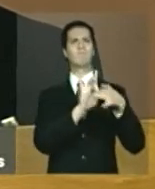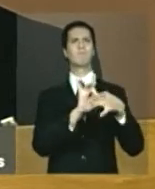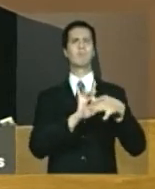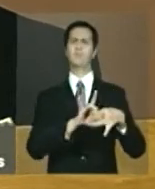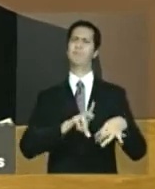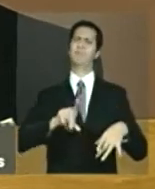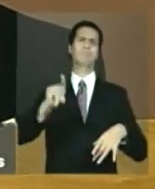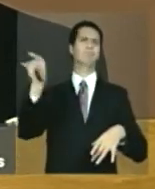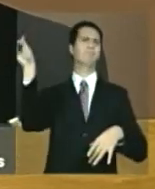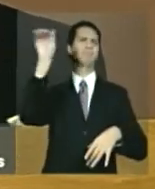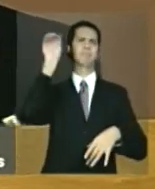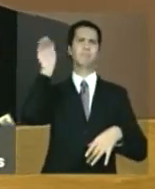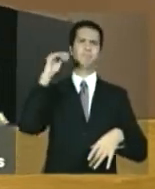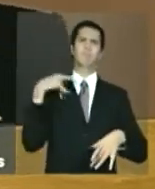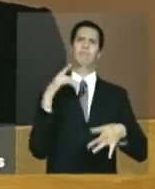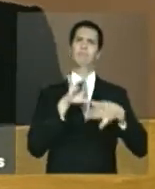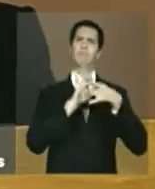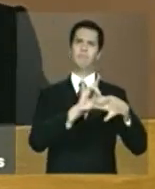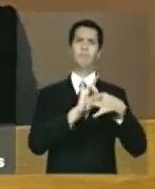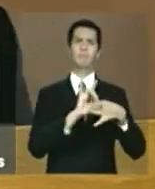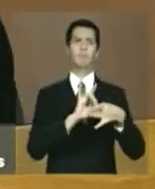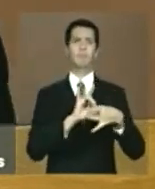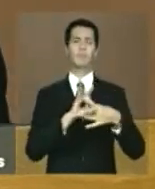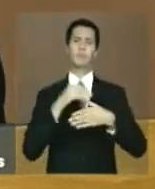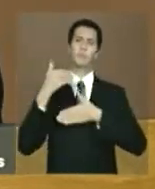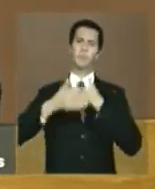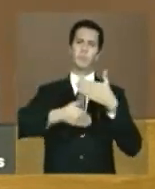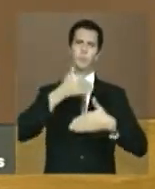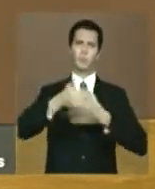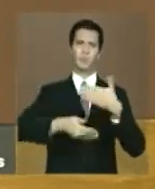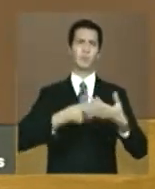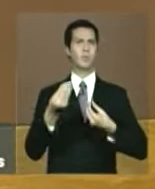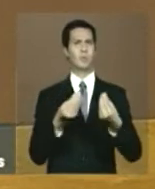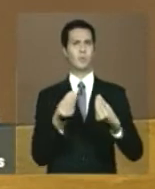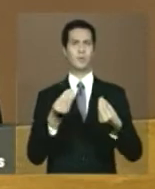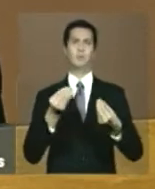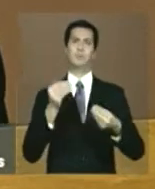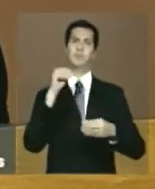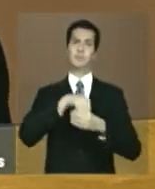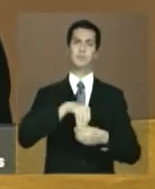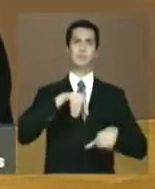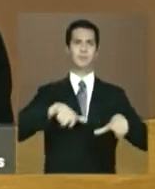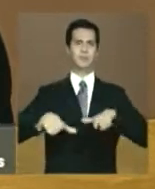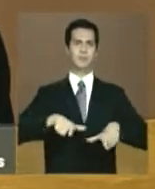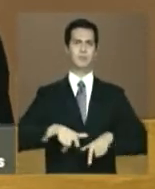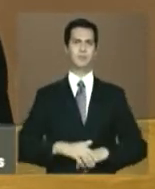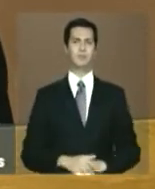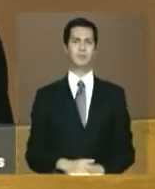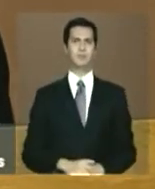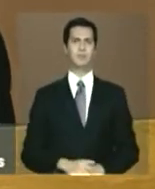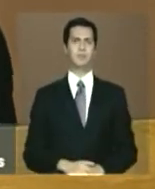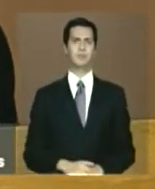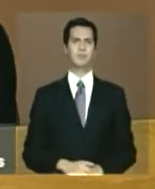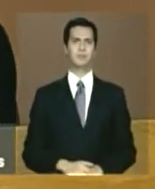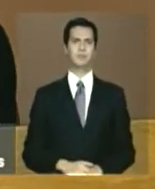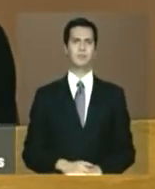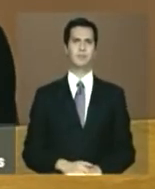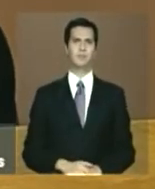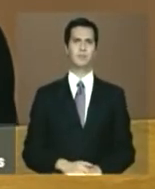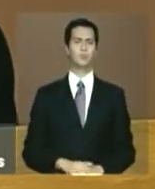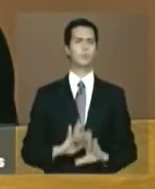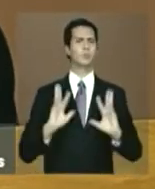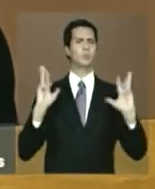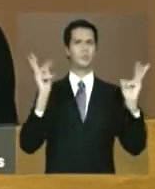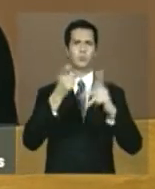longa data na trajetória no mundo do trabalho eh todas nós todos